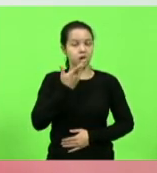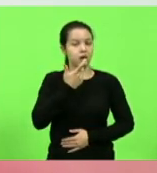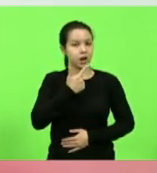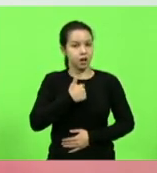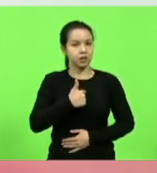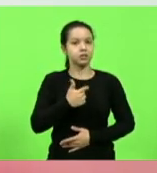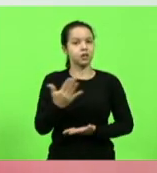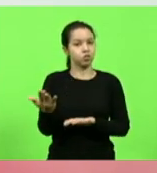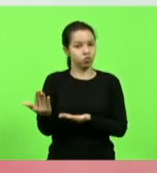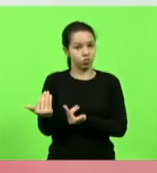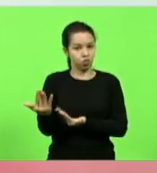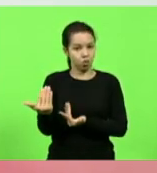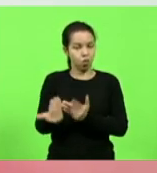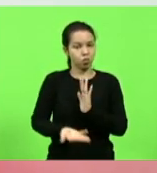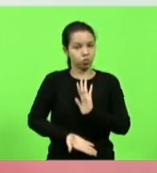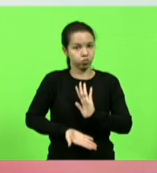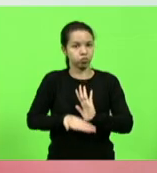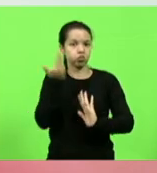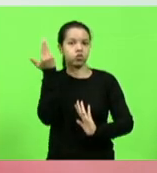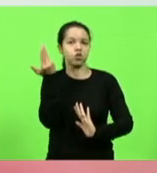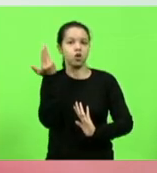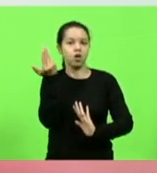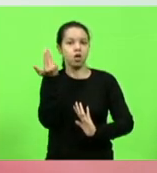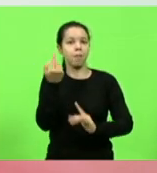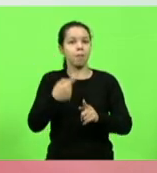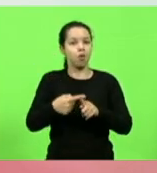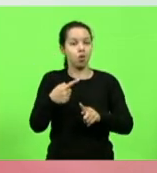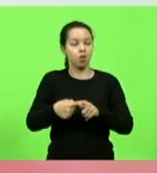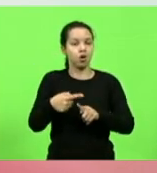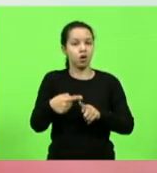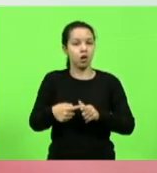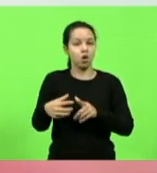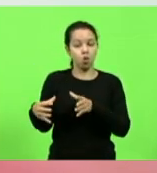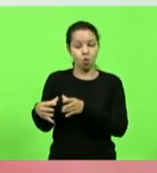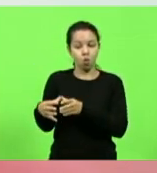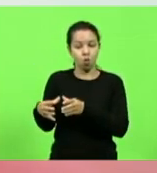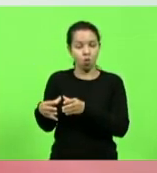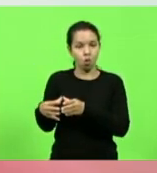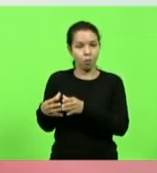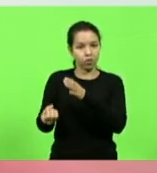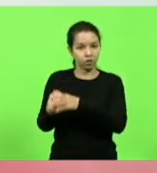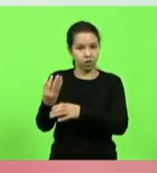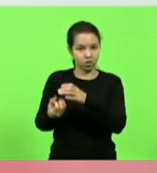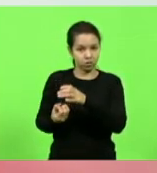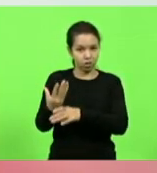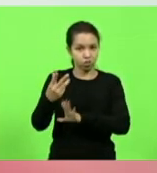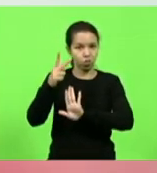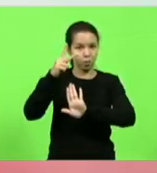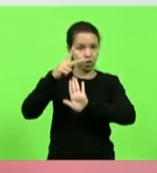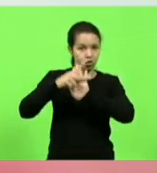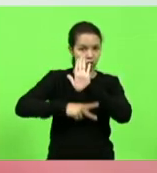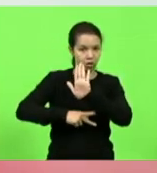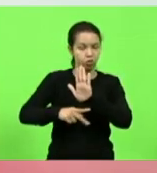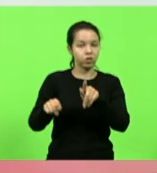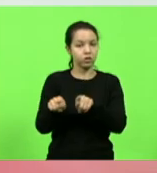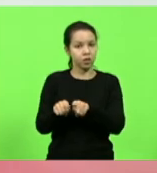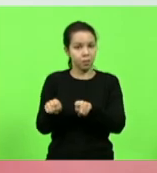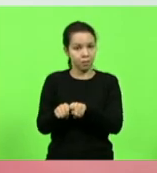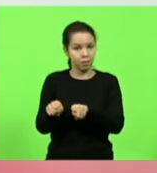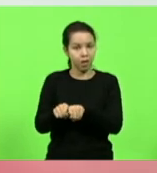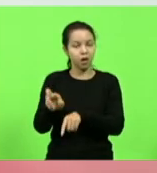sido tiradas quando visto que a equipe de produção do projeto e seu proponente